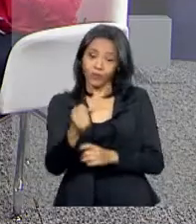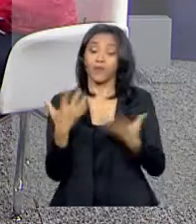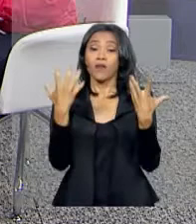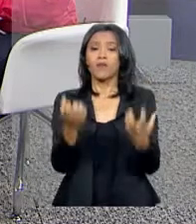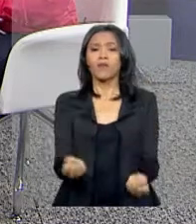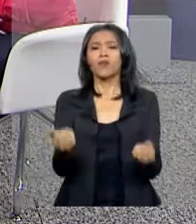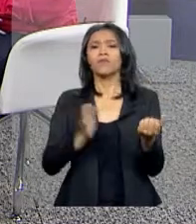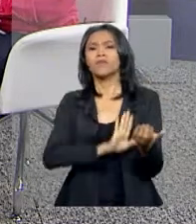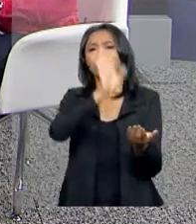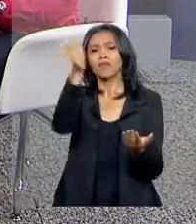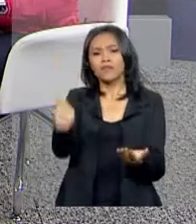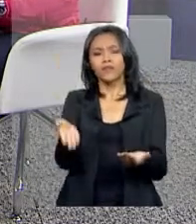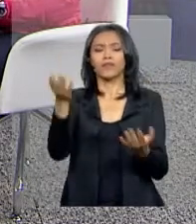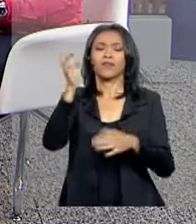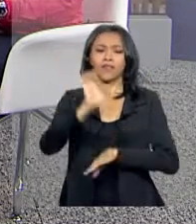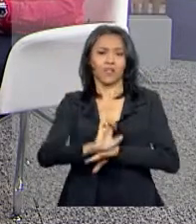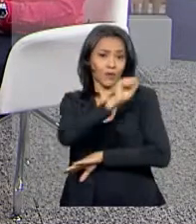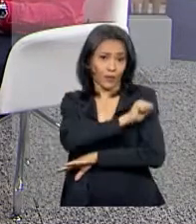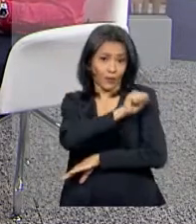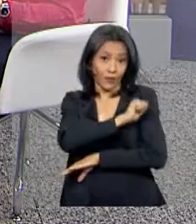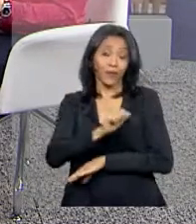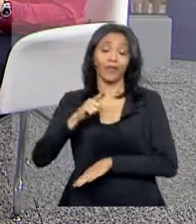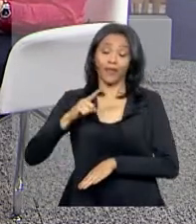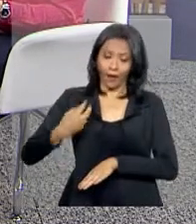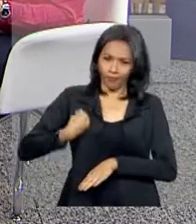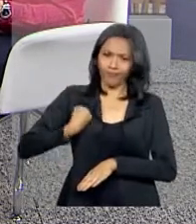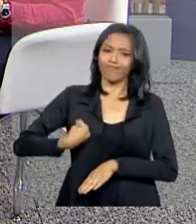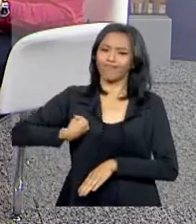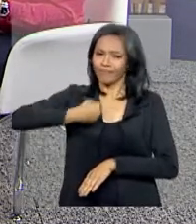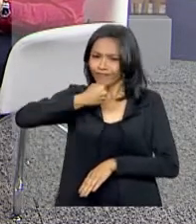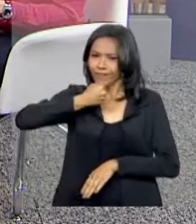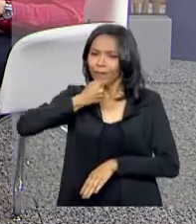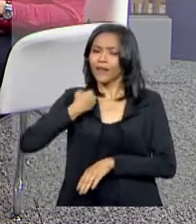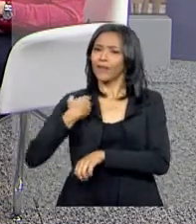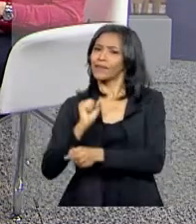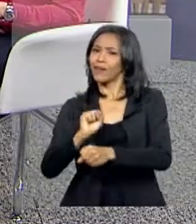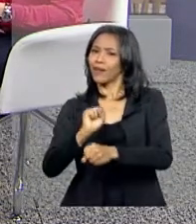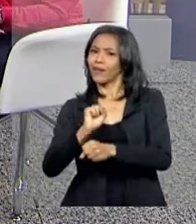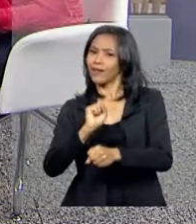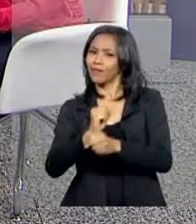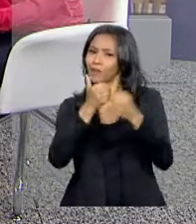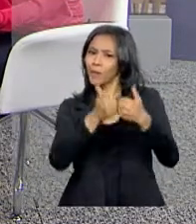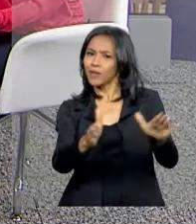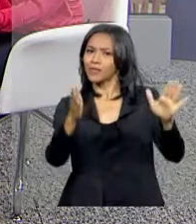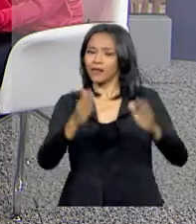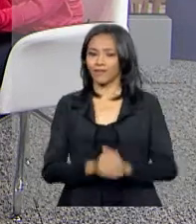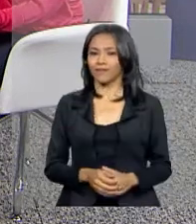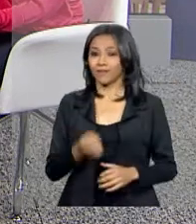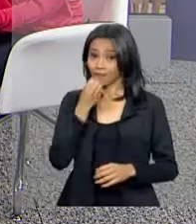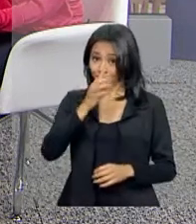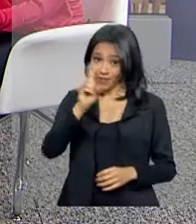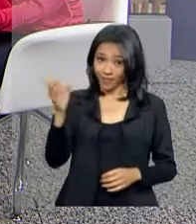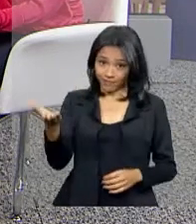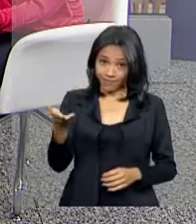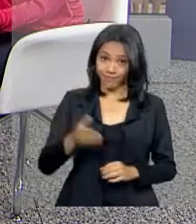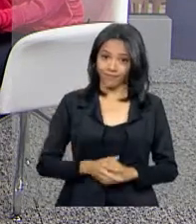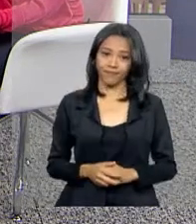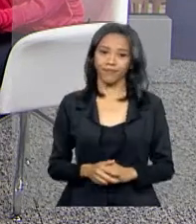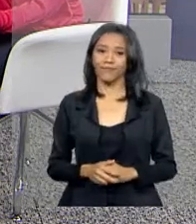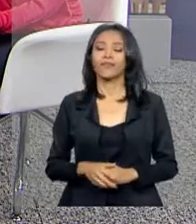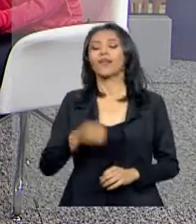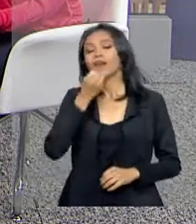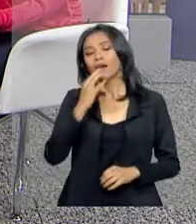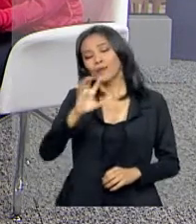rio de janeiro o repórter nem pereira já está lá aguardando o início do leilão nem bom dia pra você bom dia